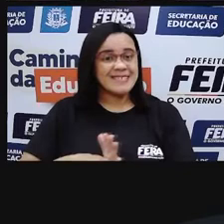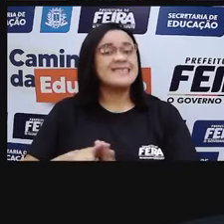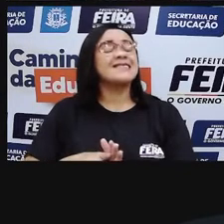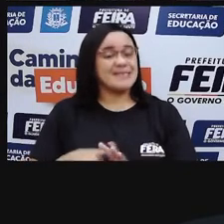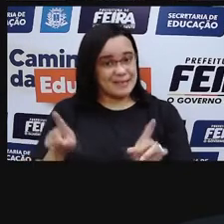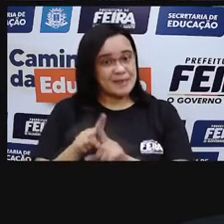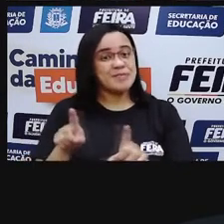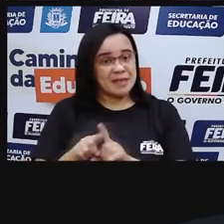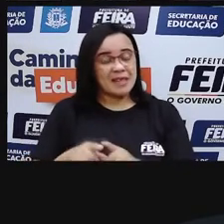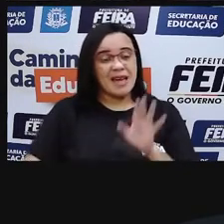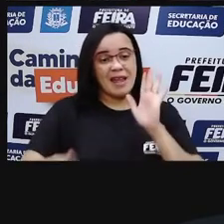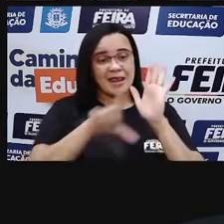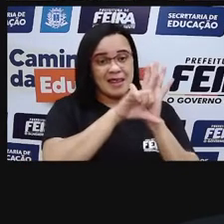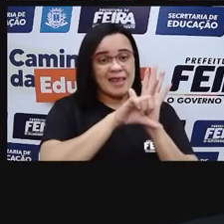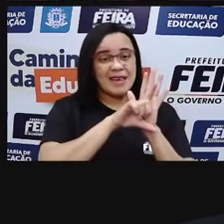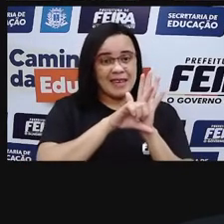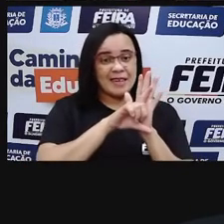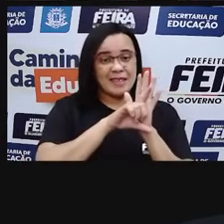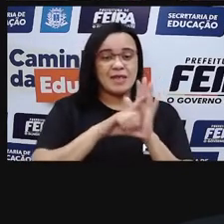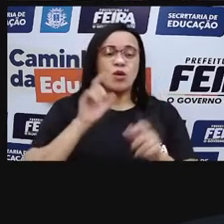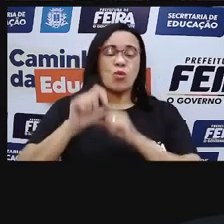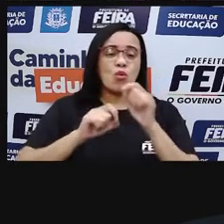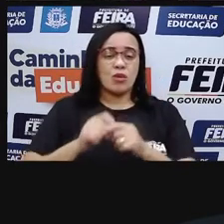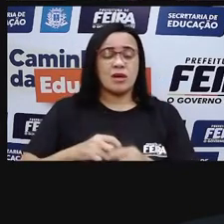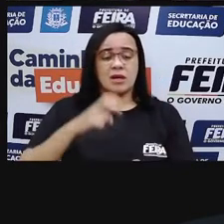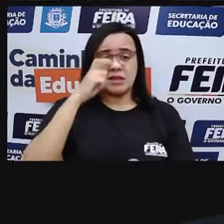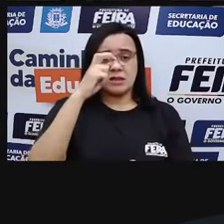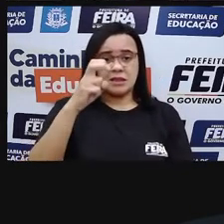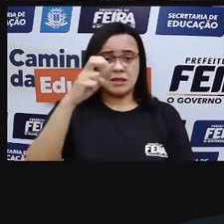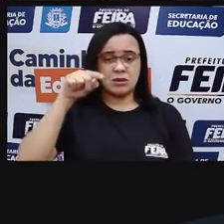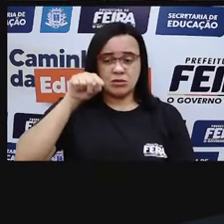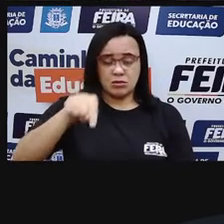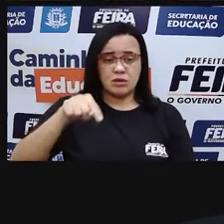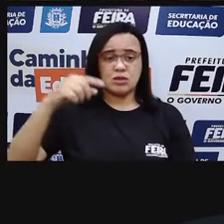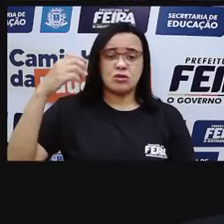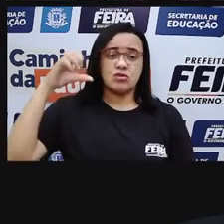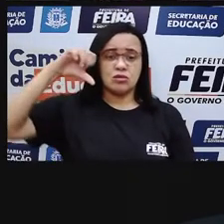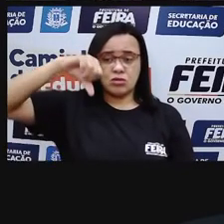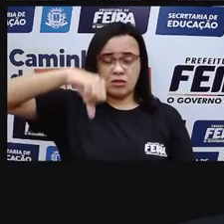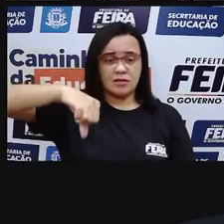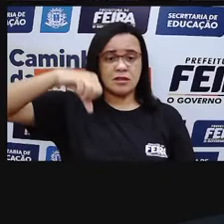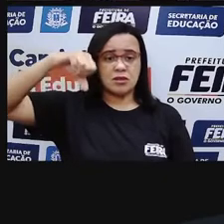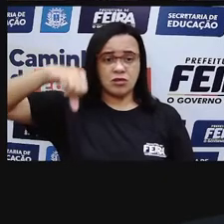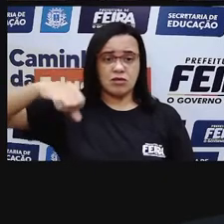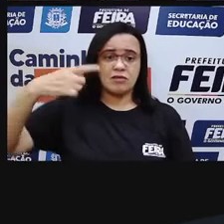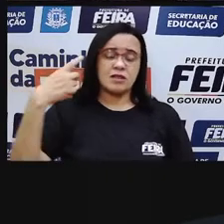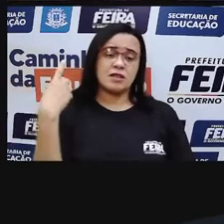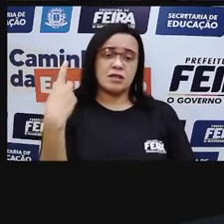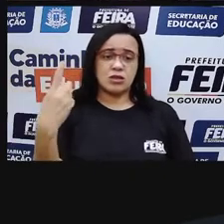da lei, né, número 5.991 de